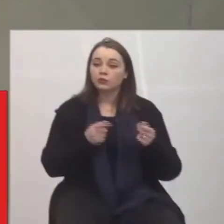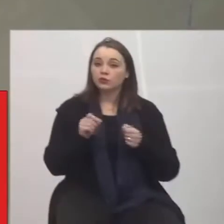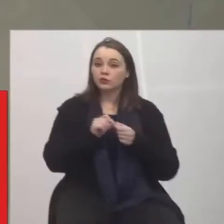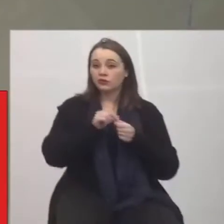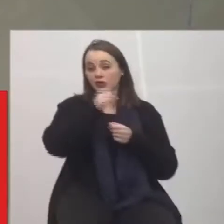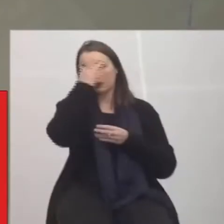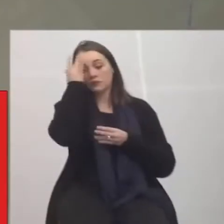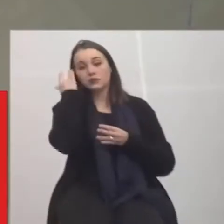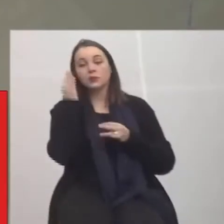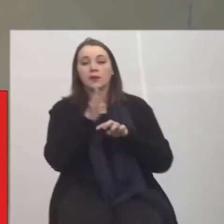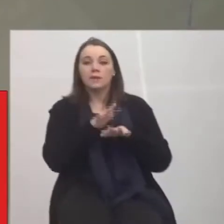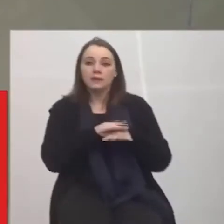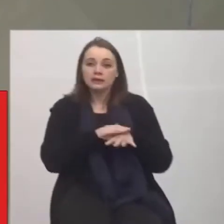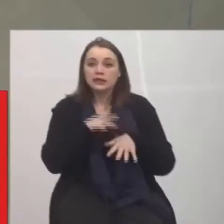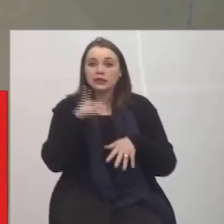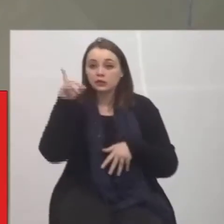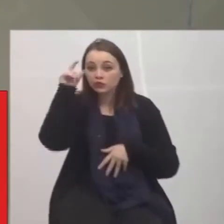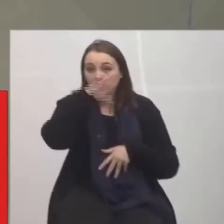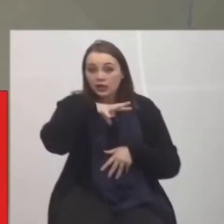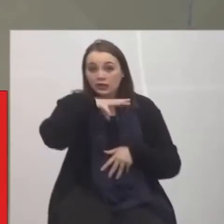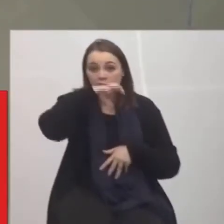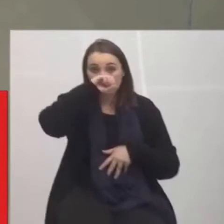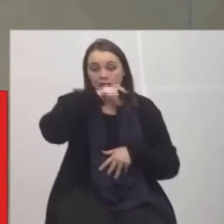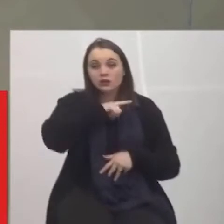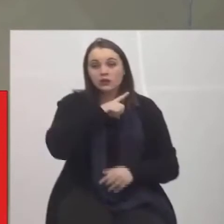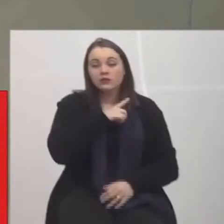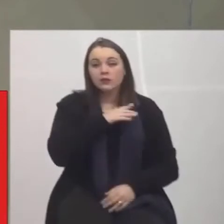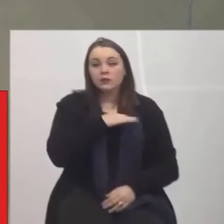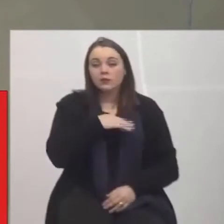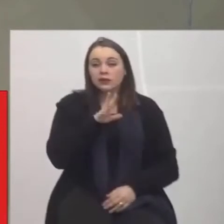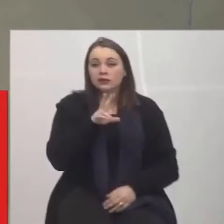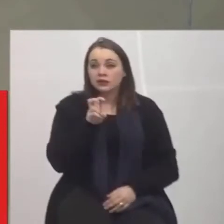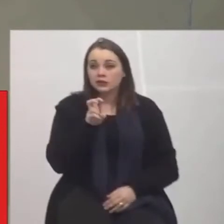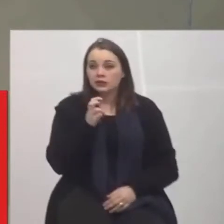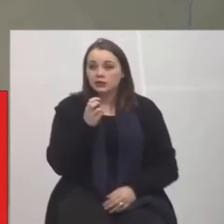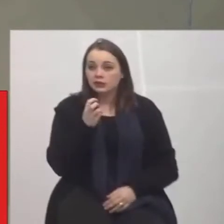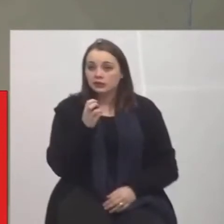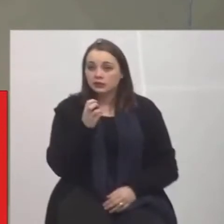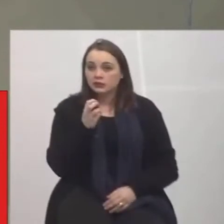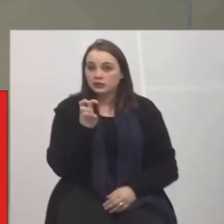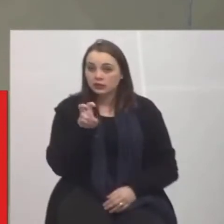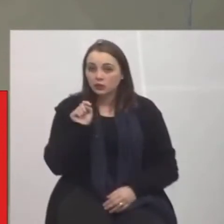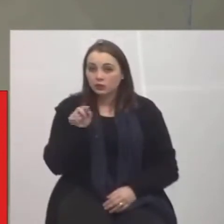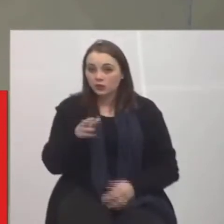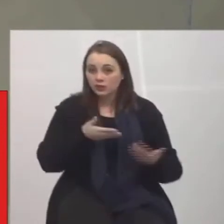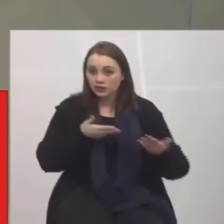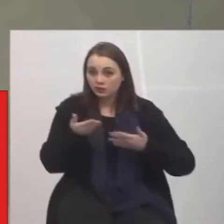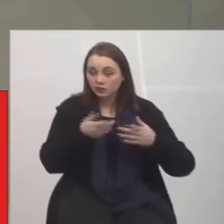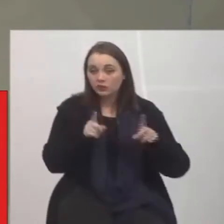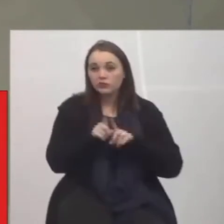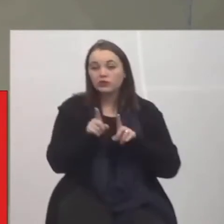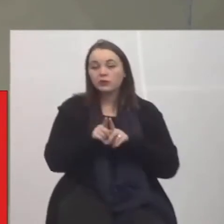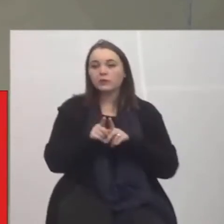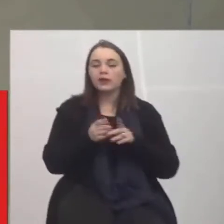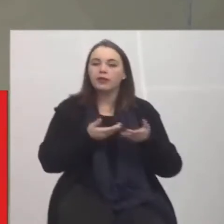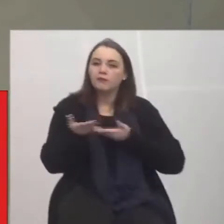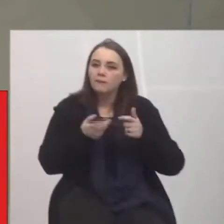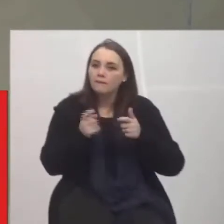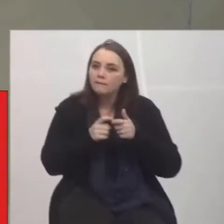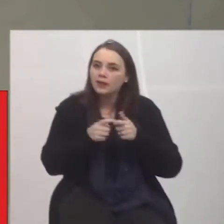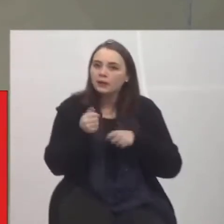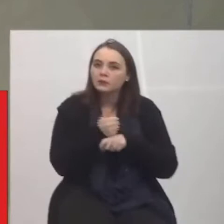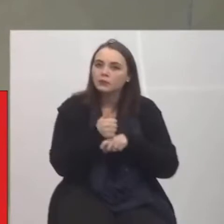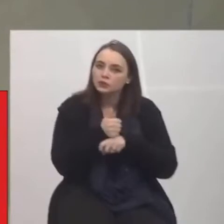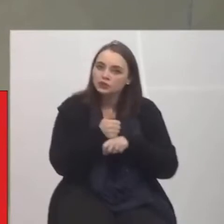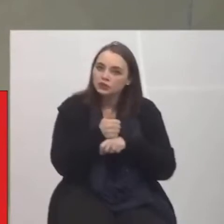atendimentos. E na outra coluna, as consultas com um profissional de